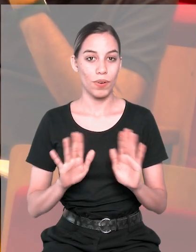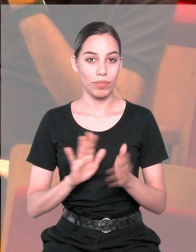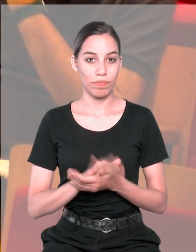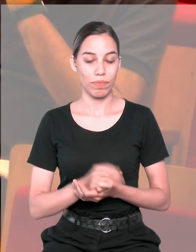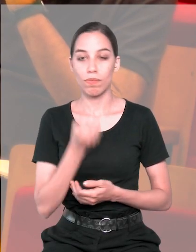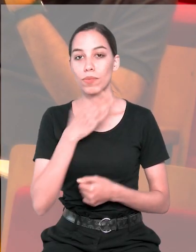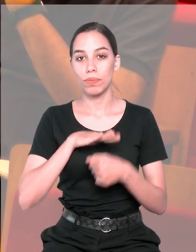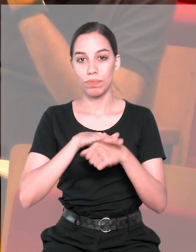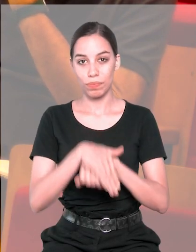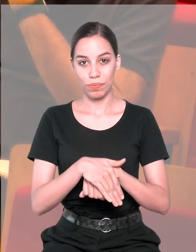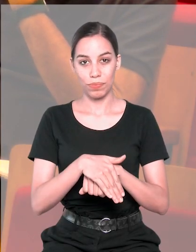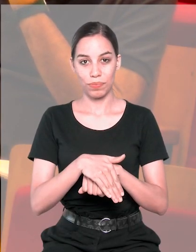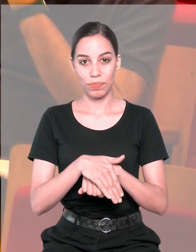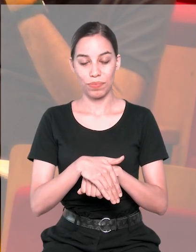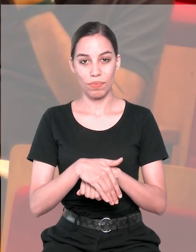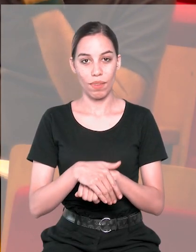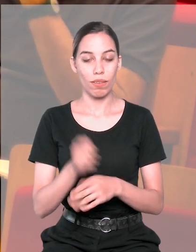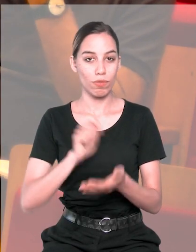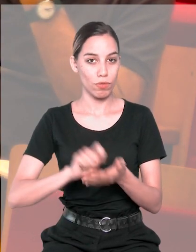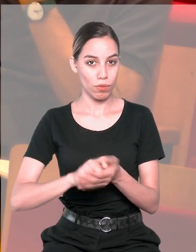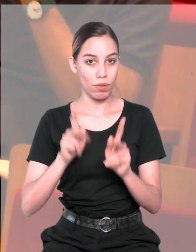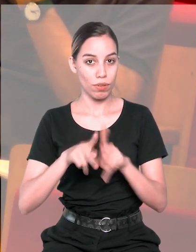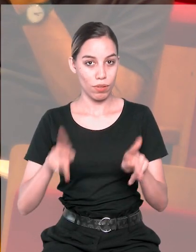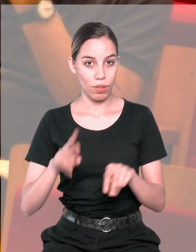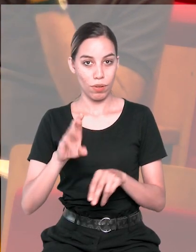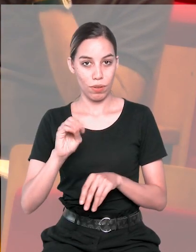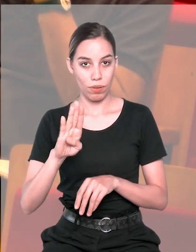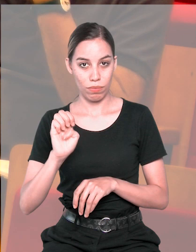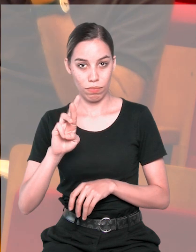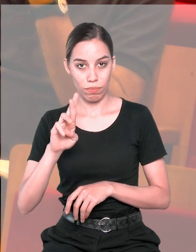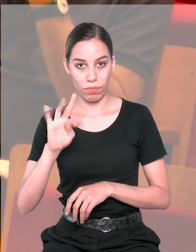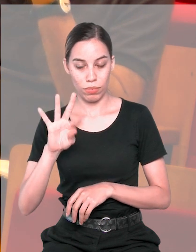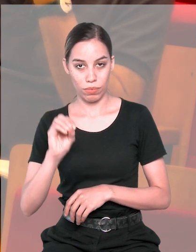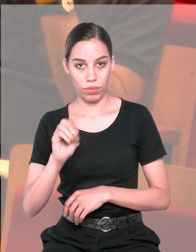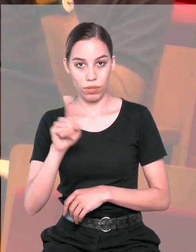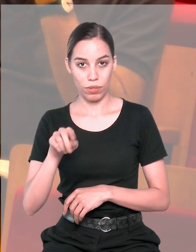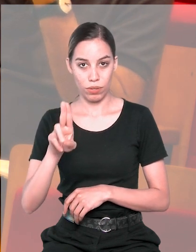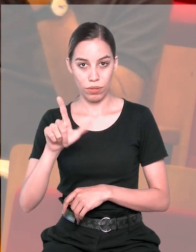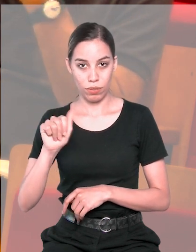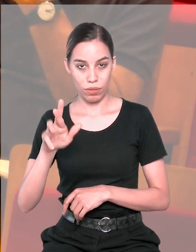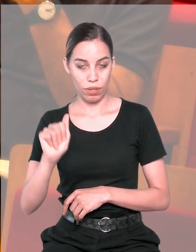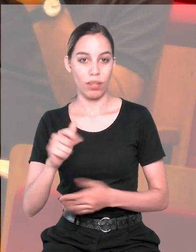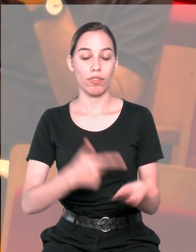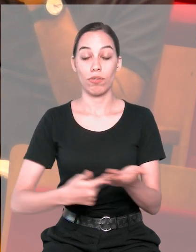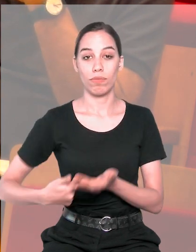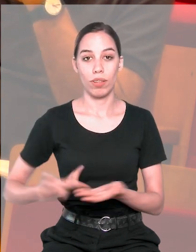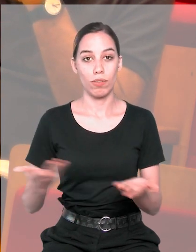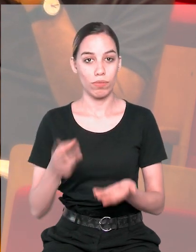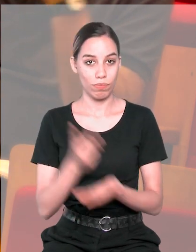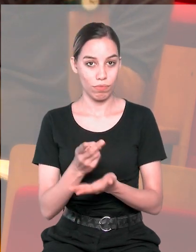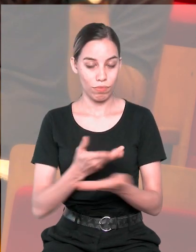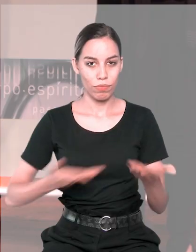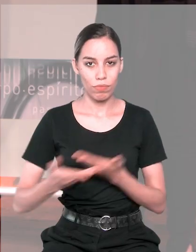Oi, boa noite. O escritor-professor Roberto Zular é o convidado hoje de Sempre um Papo. A